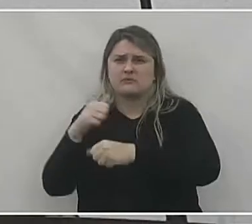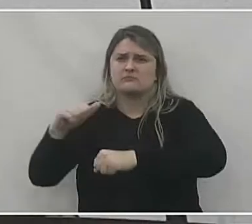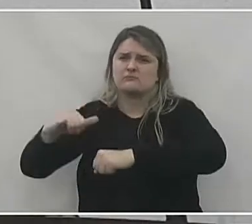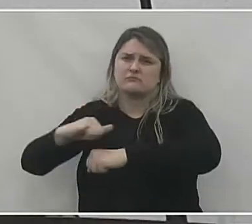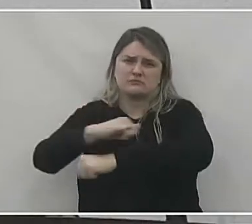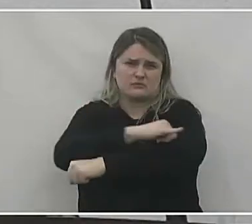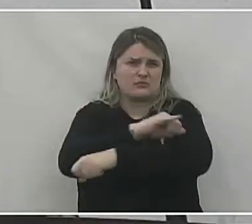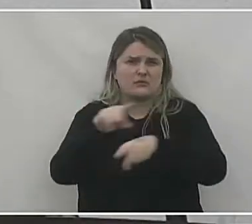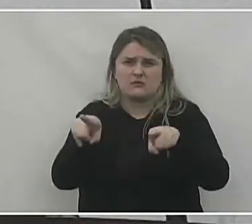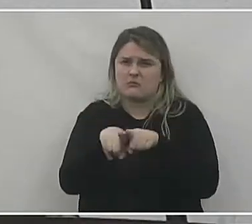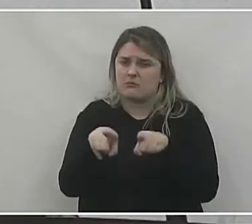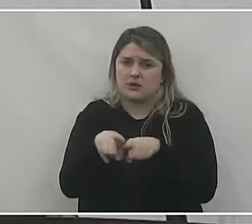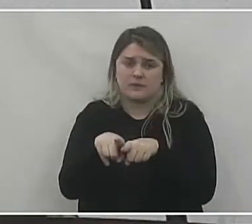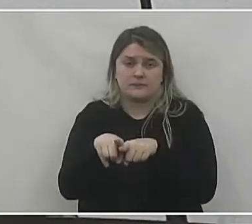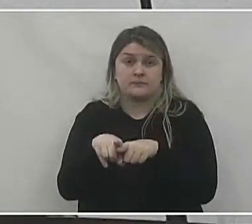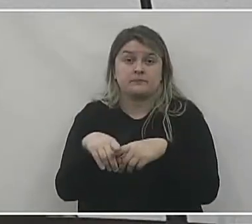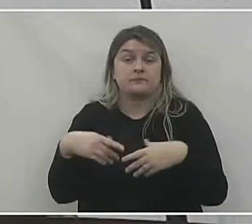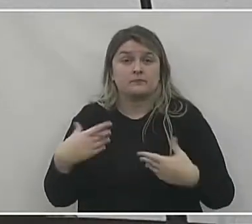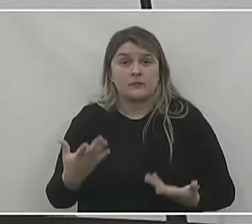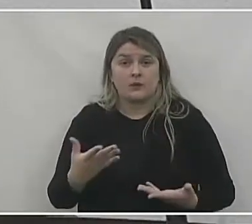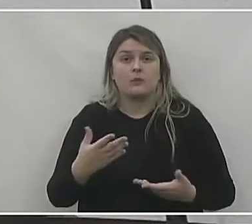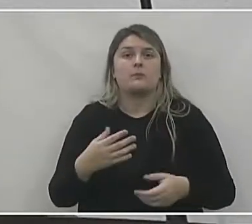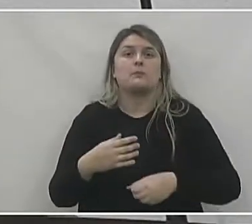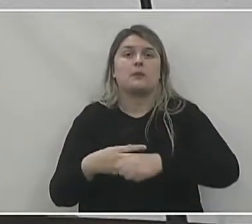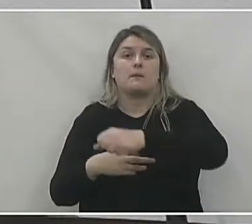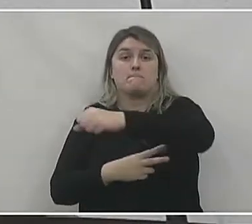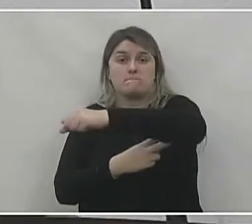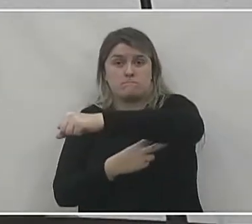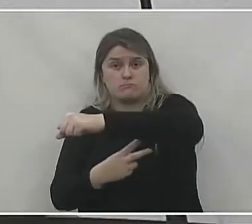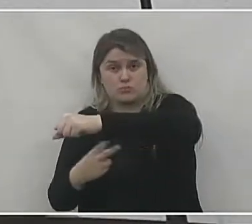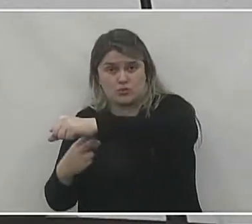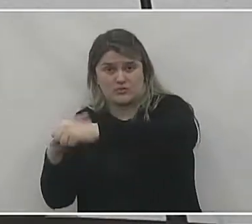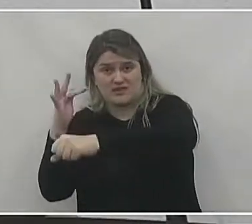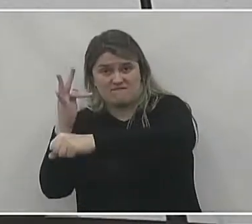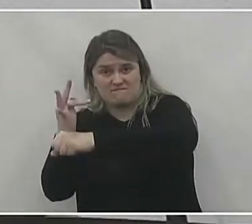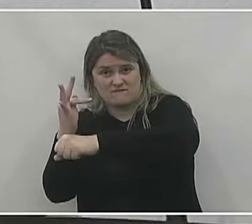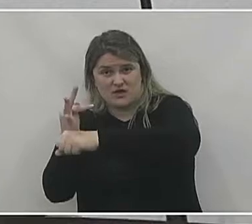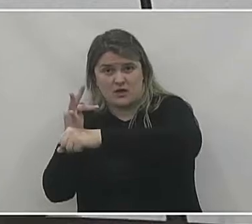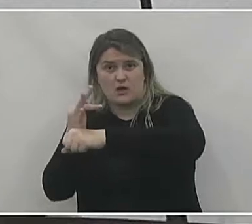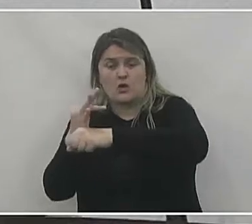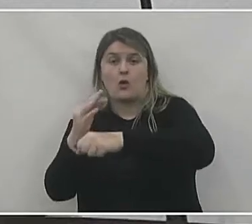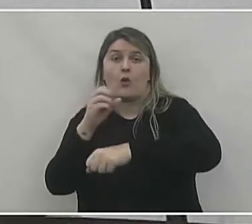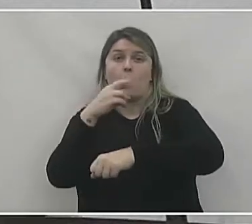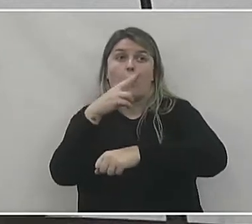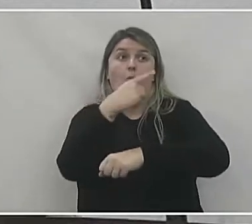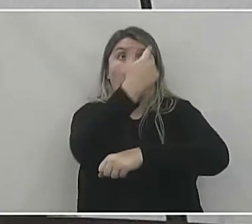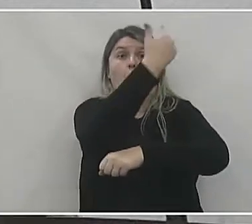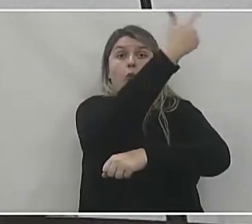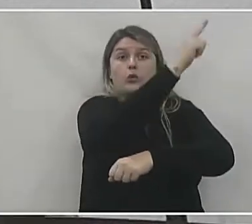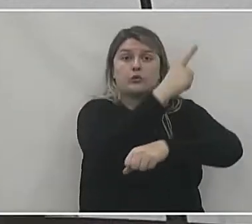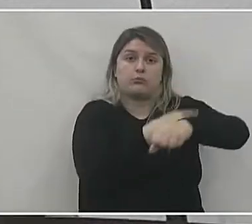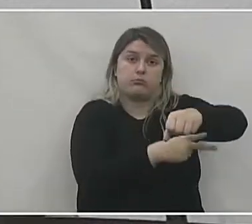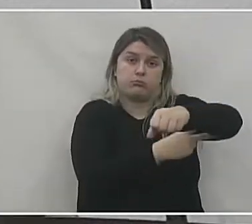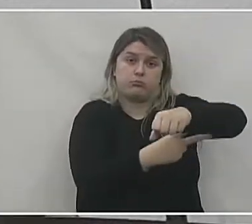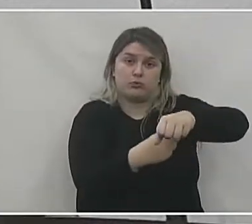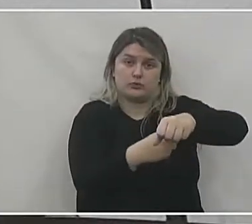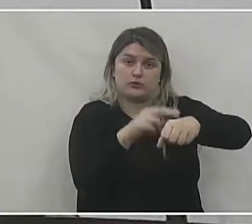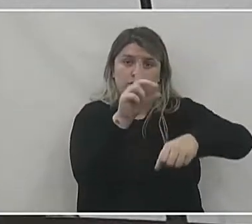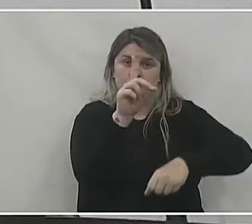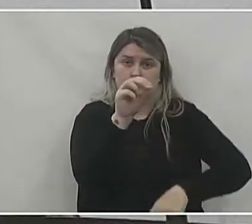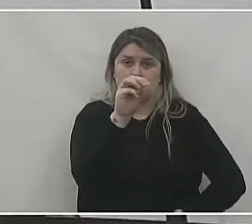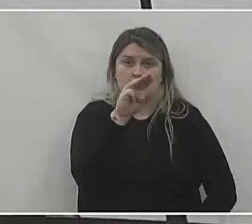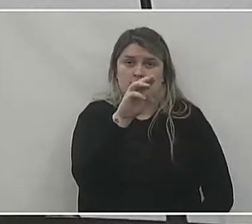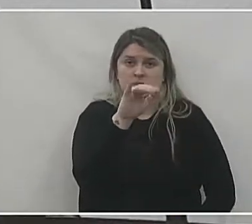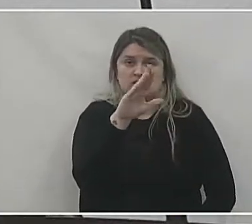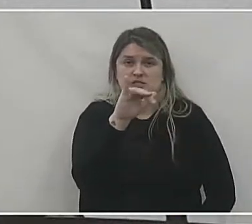também alagava. Então, com a ponte, aquela ponte a ponte do Mises Caramela, né? Que foi feita pelo